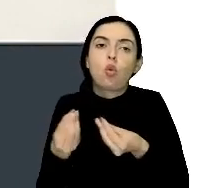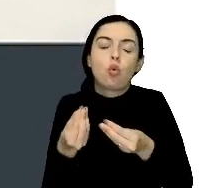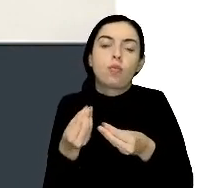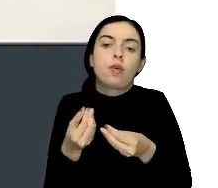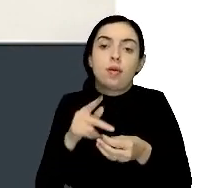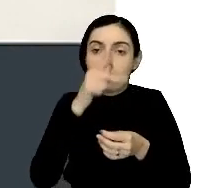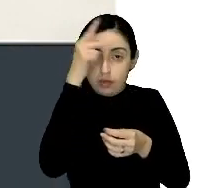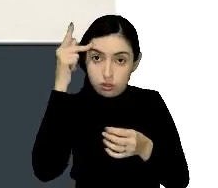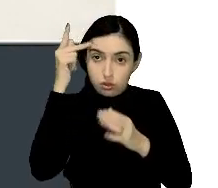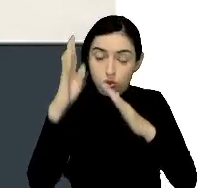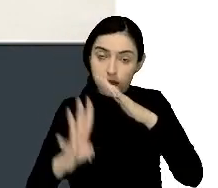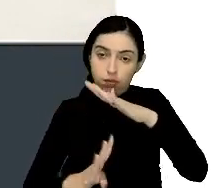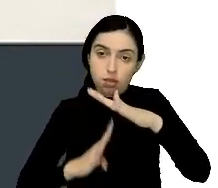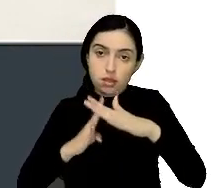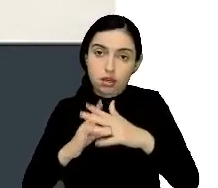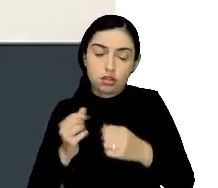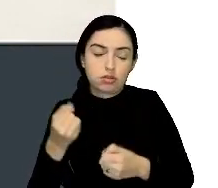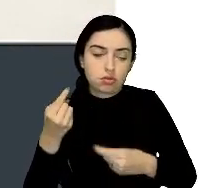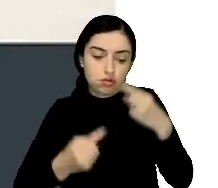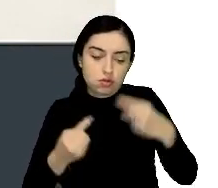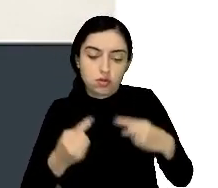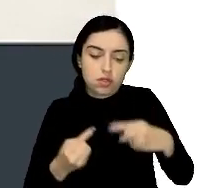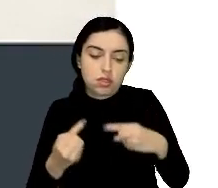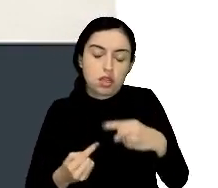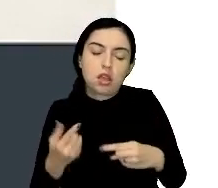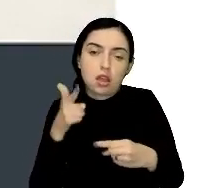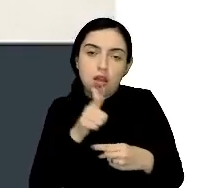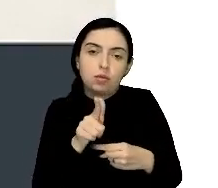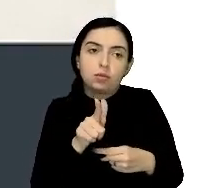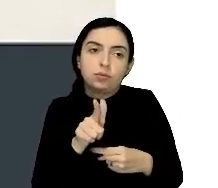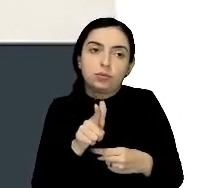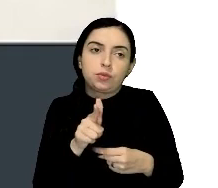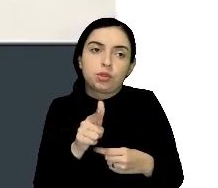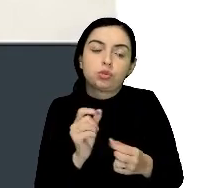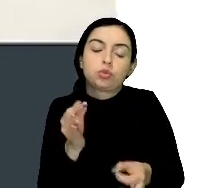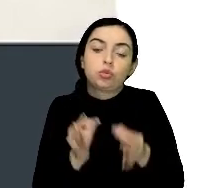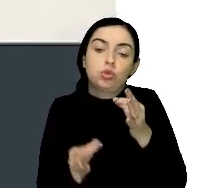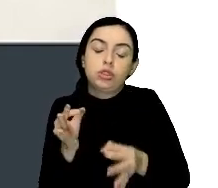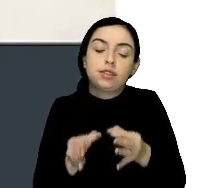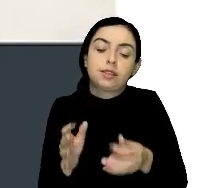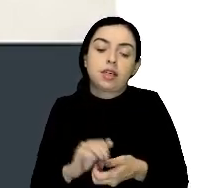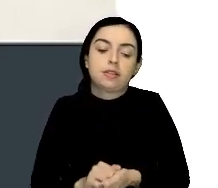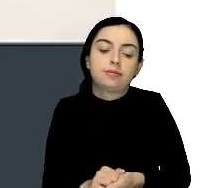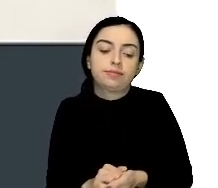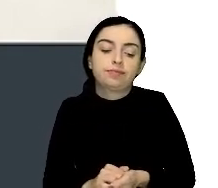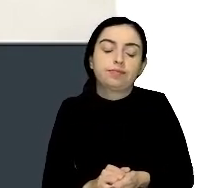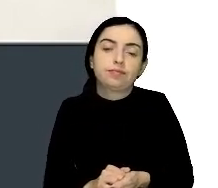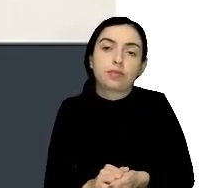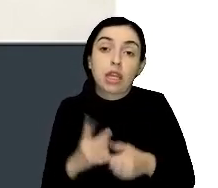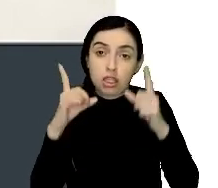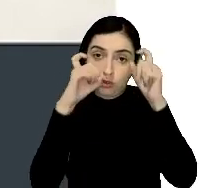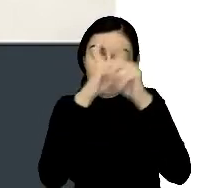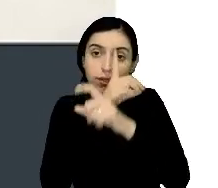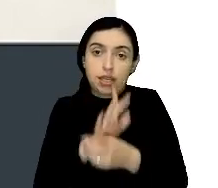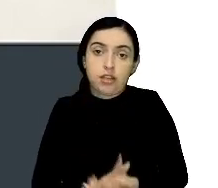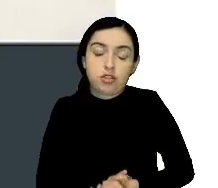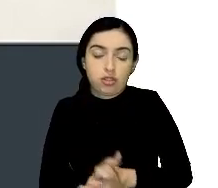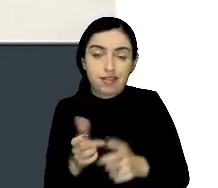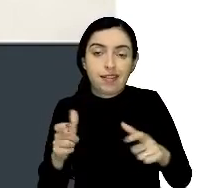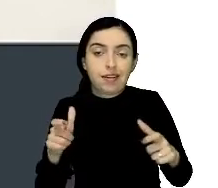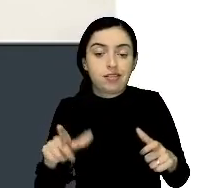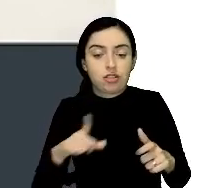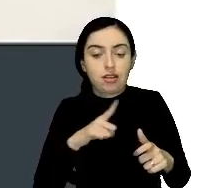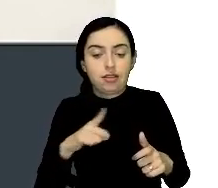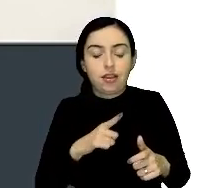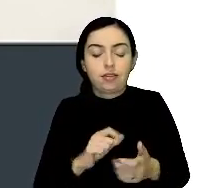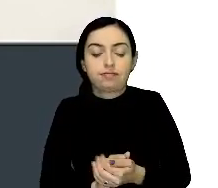conseguir levar essa discussão para o judiciário? Então esse é um desafio grande que a gente tem. Eu